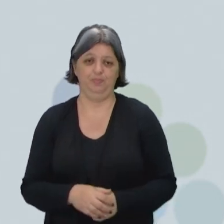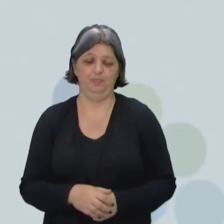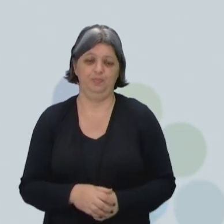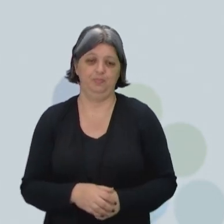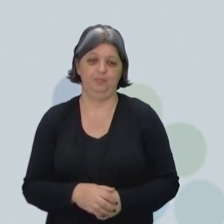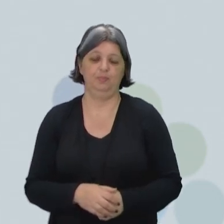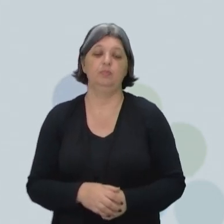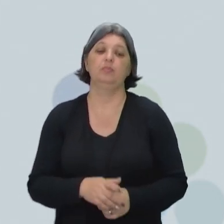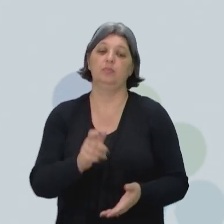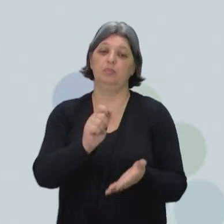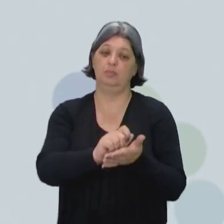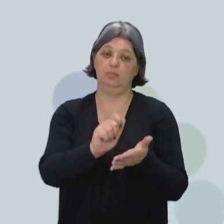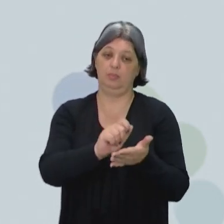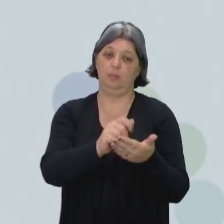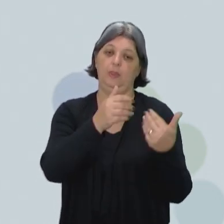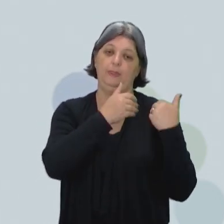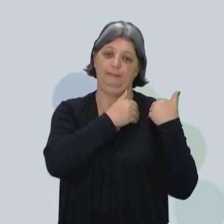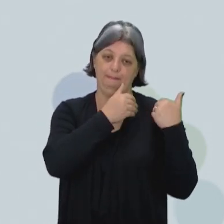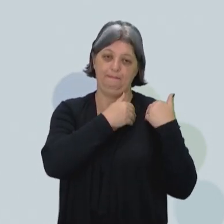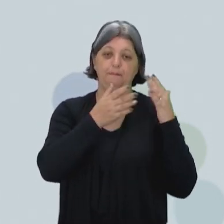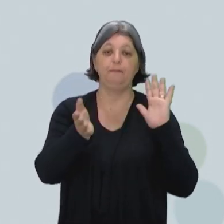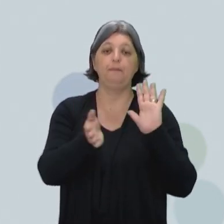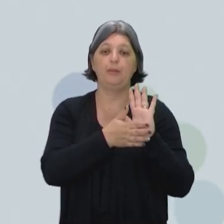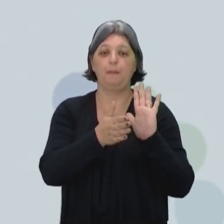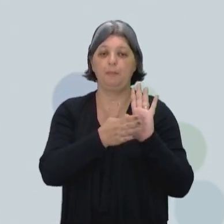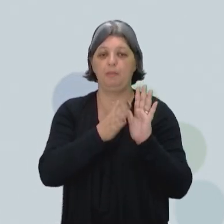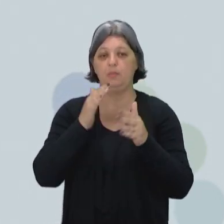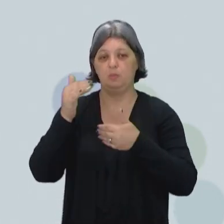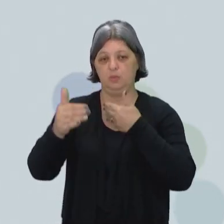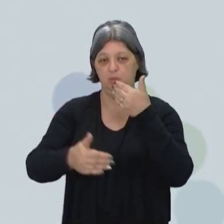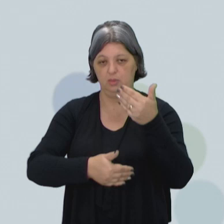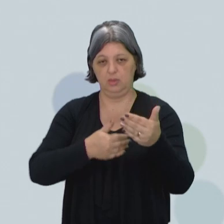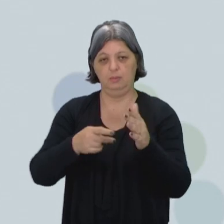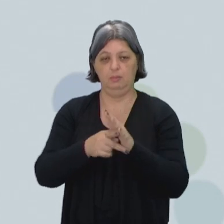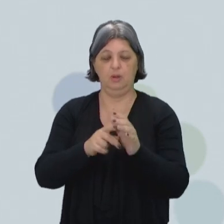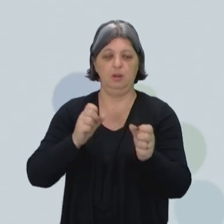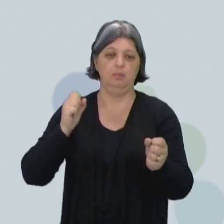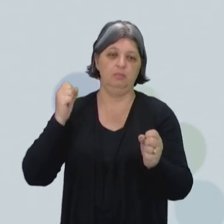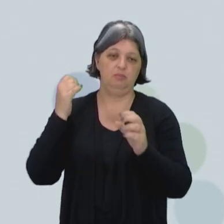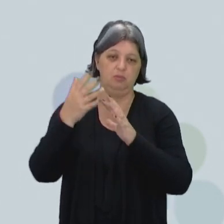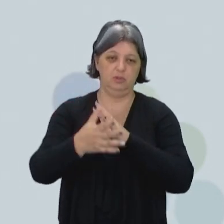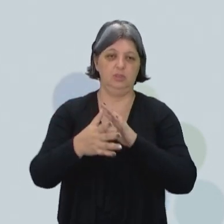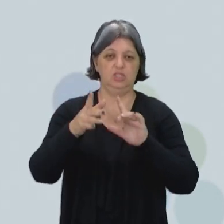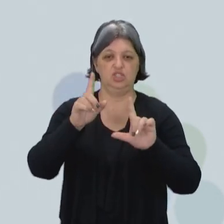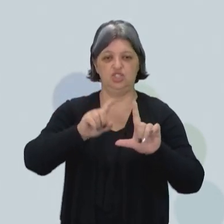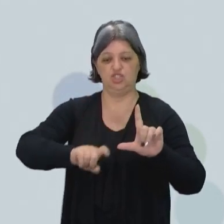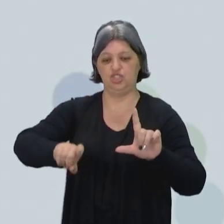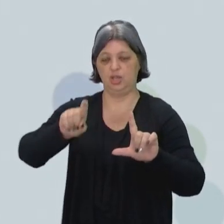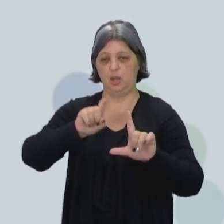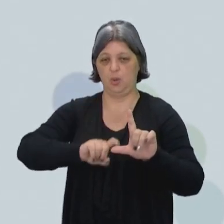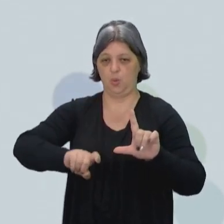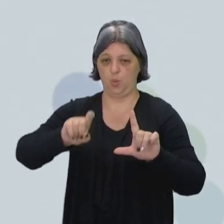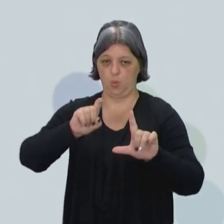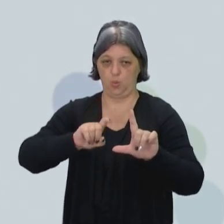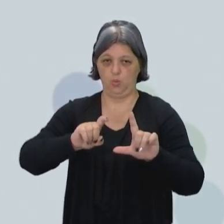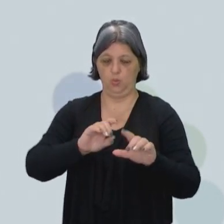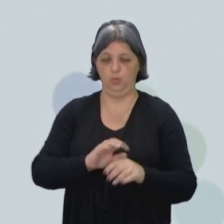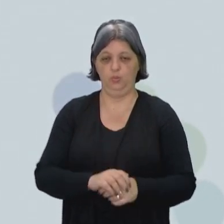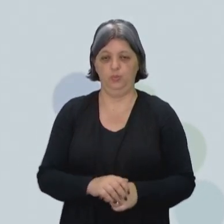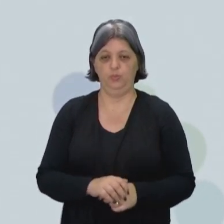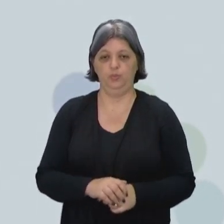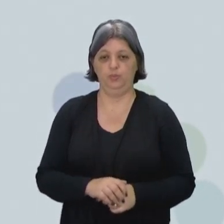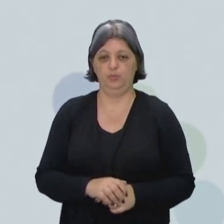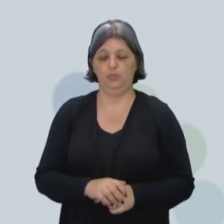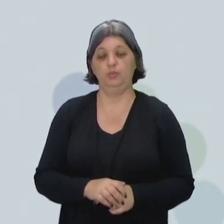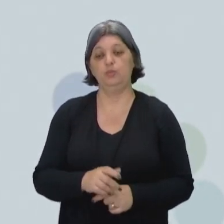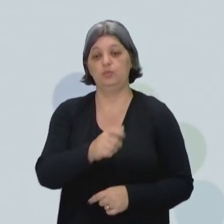com responsabilidade é esse, ó. A proposta é o desenvolvimento da fluência digital. Olha que palavra legal, fluência digital. Para